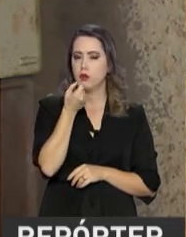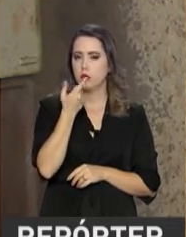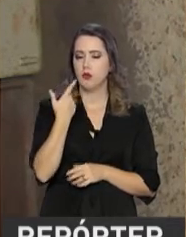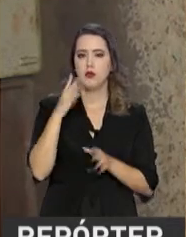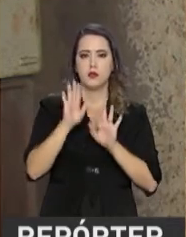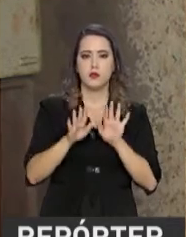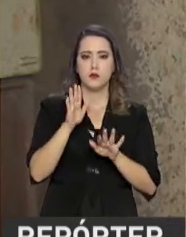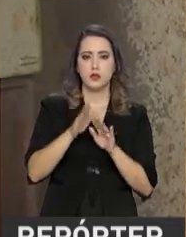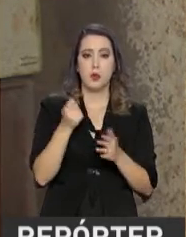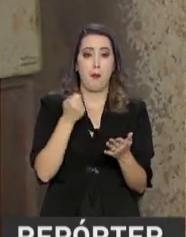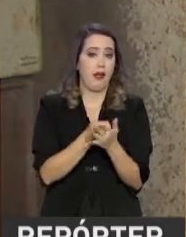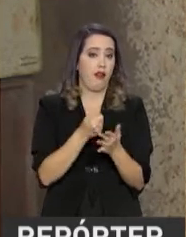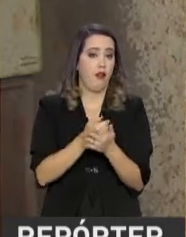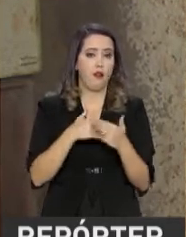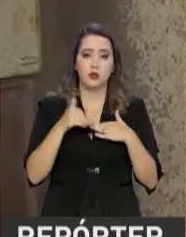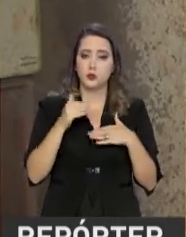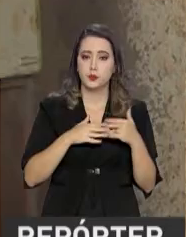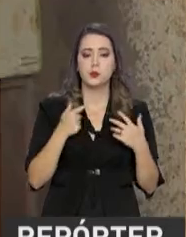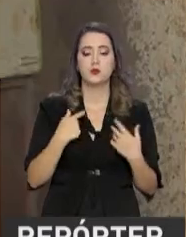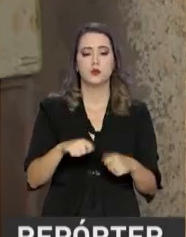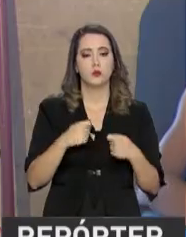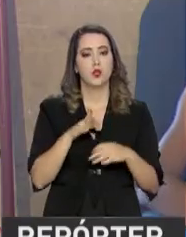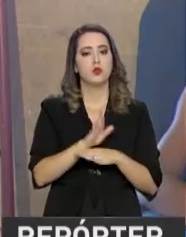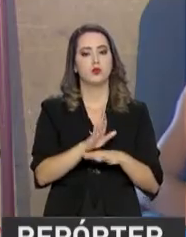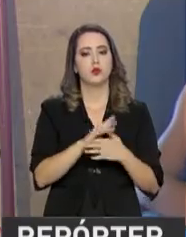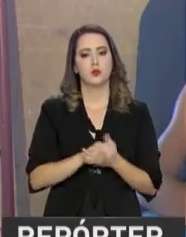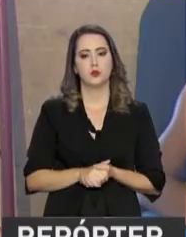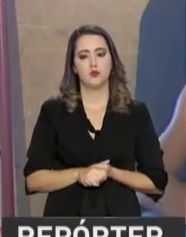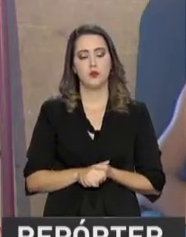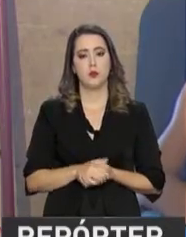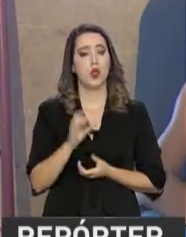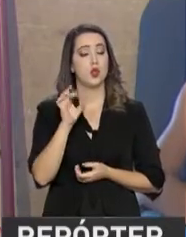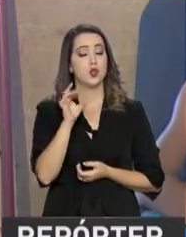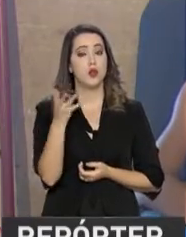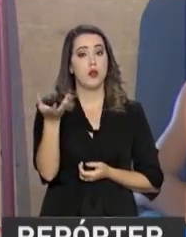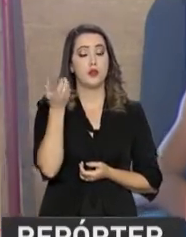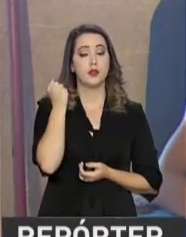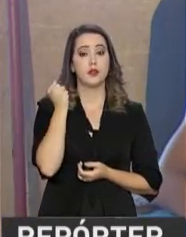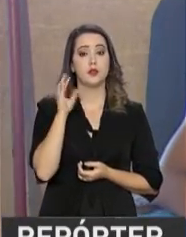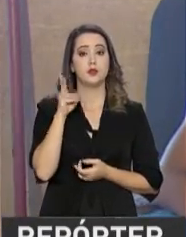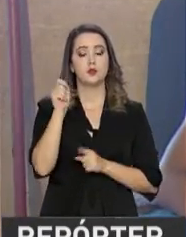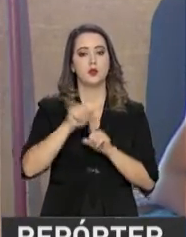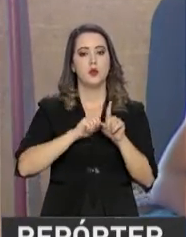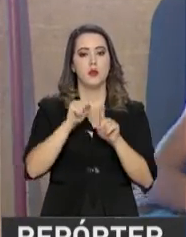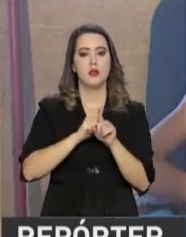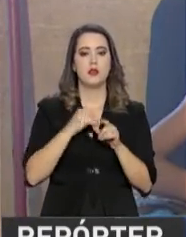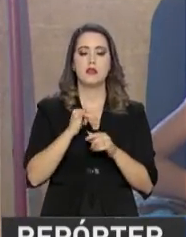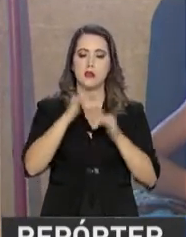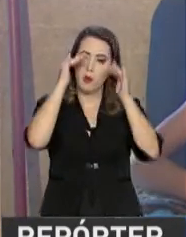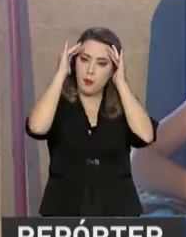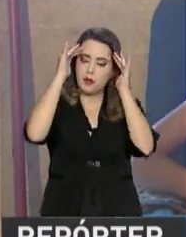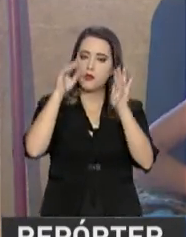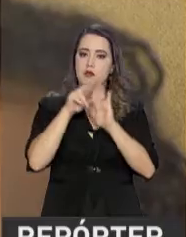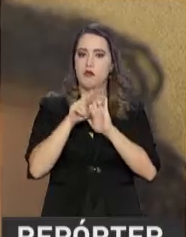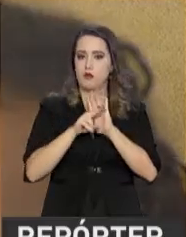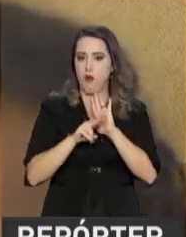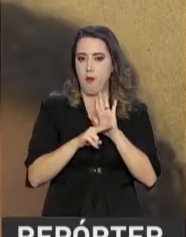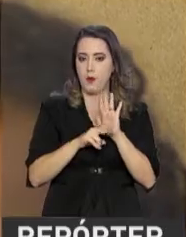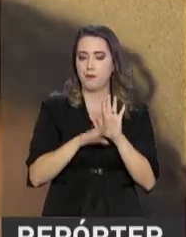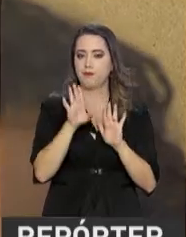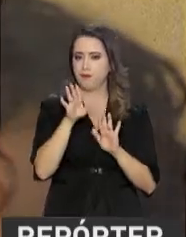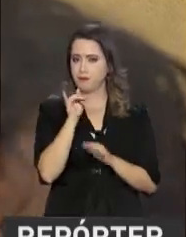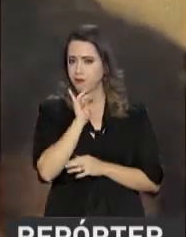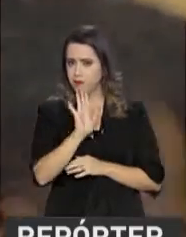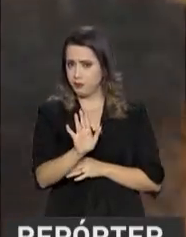usando que tem que pagar o exame da criança muito a família só recebe o dinheiro regularmente se cumprir alguns compromissos como